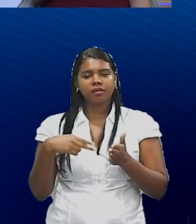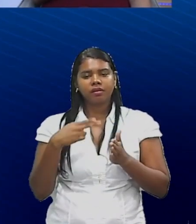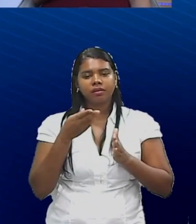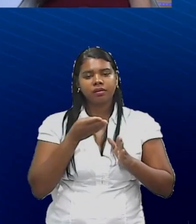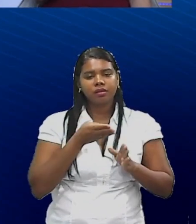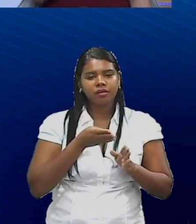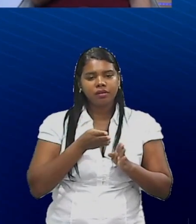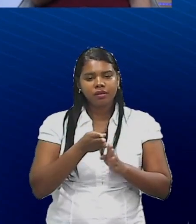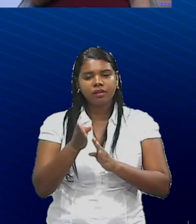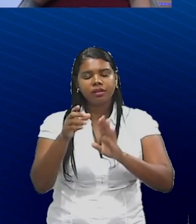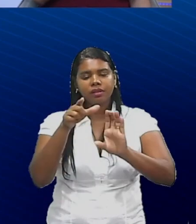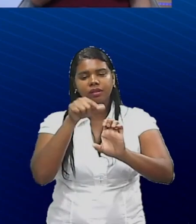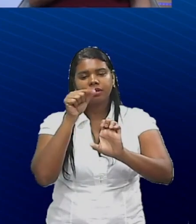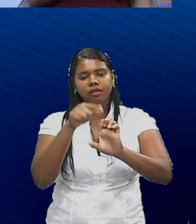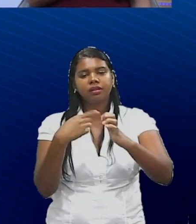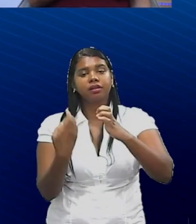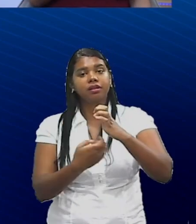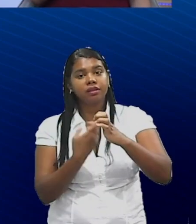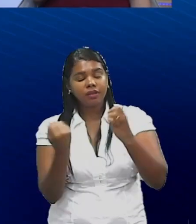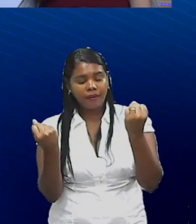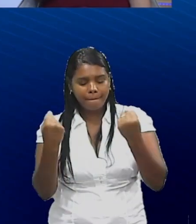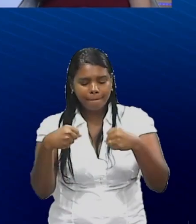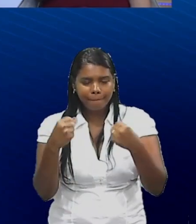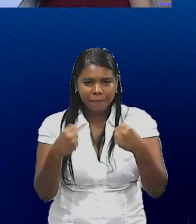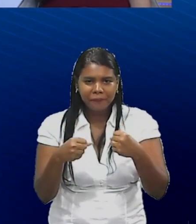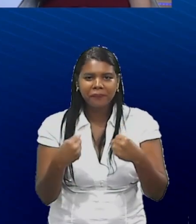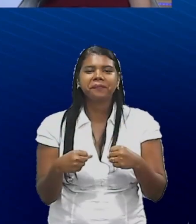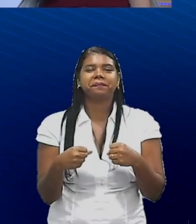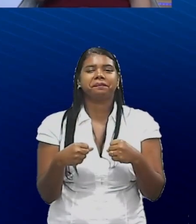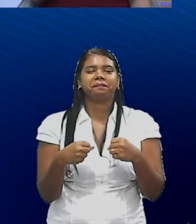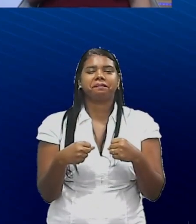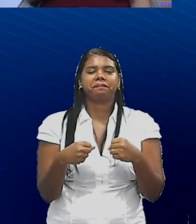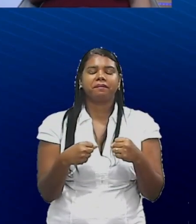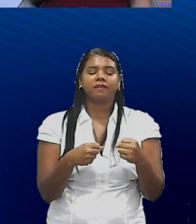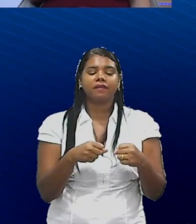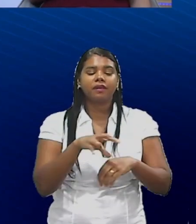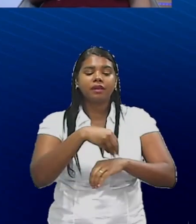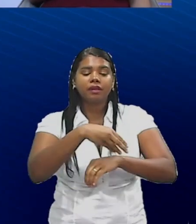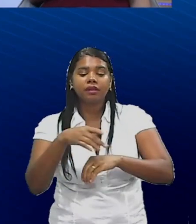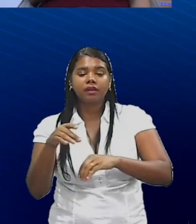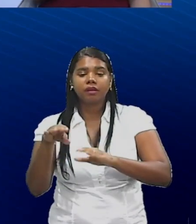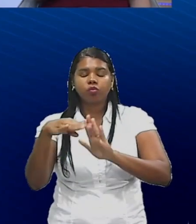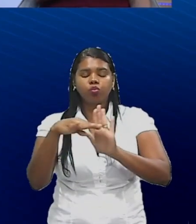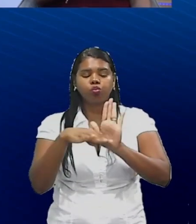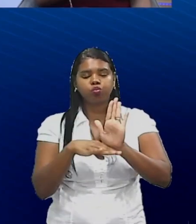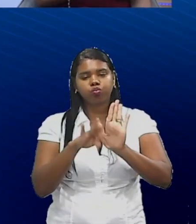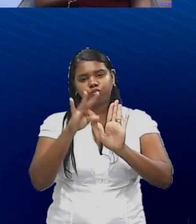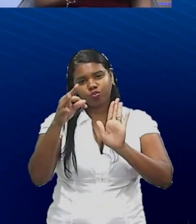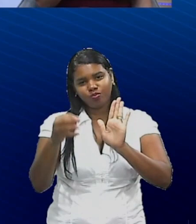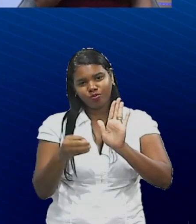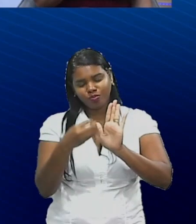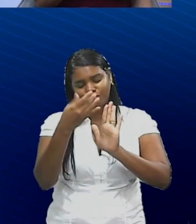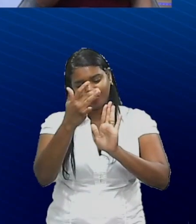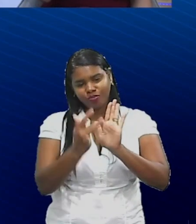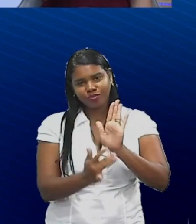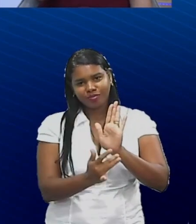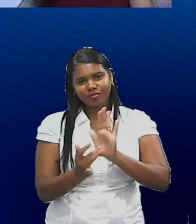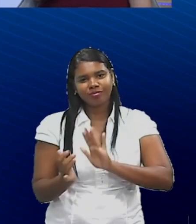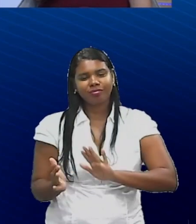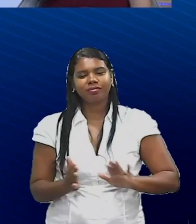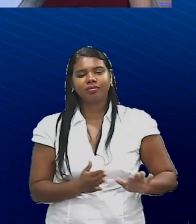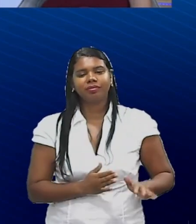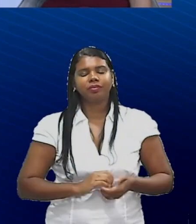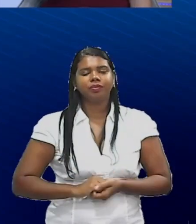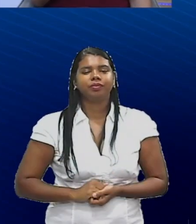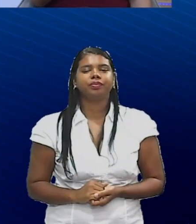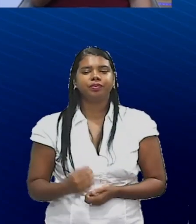a empresa, e a empresa ela precisa, vamos dizer assim, atender a todos os requisitos. Essa norma é a